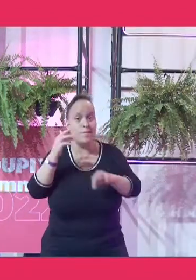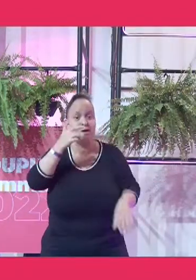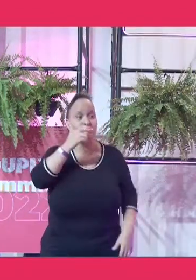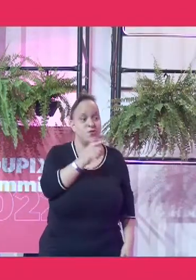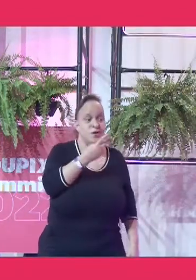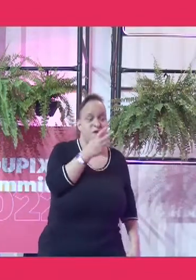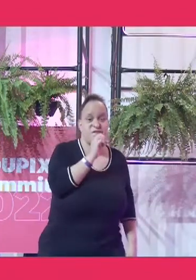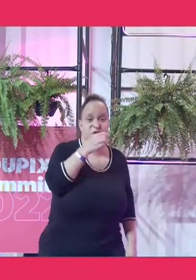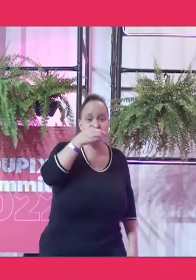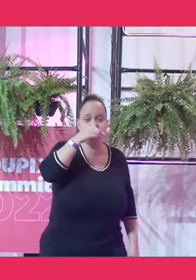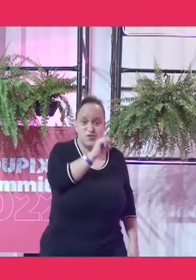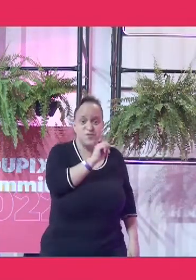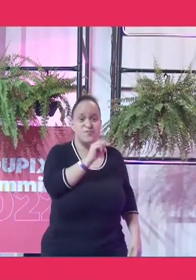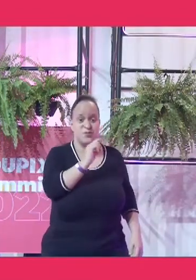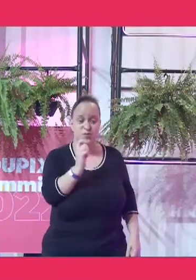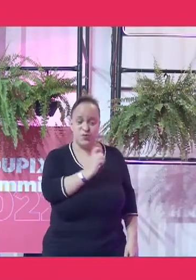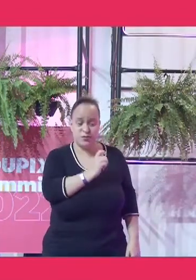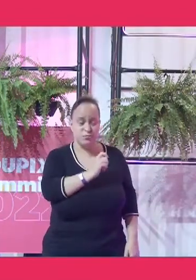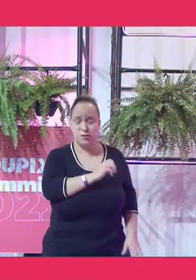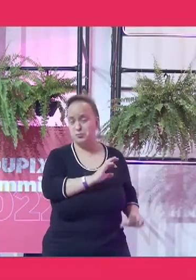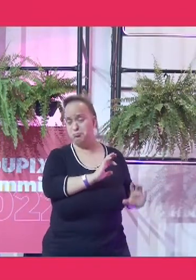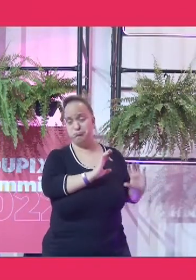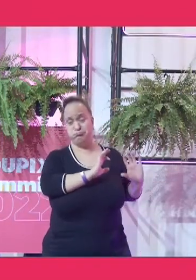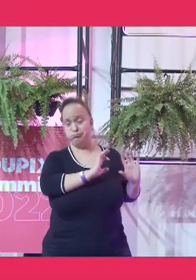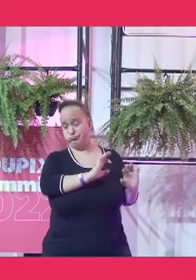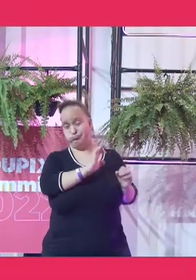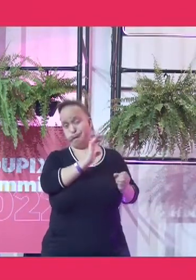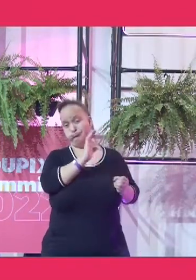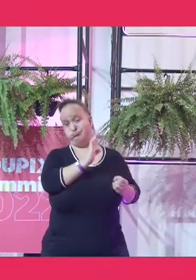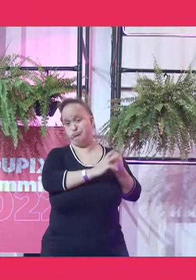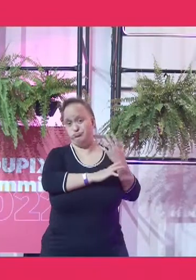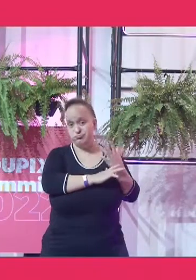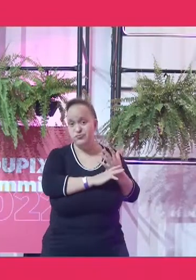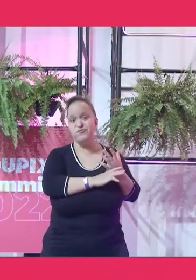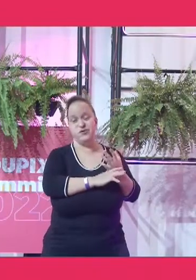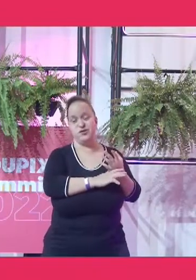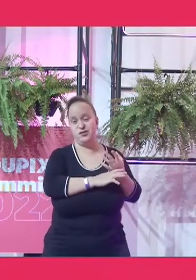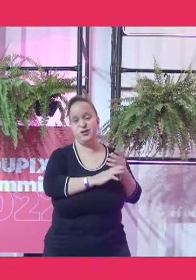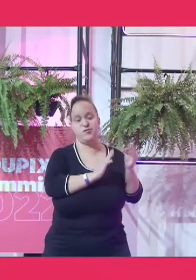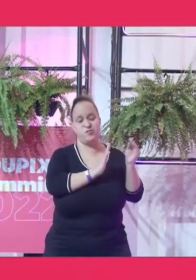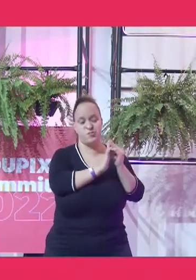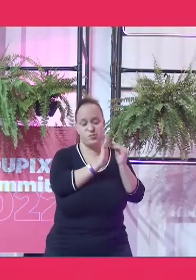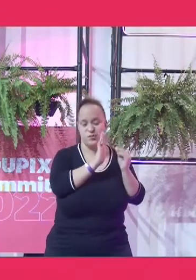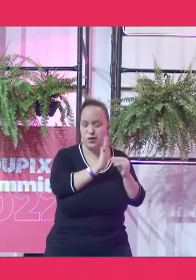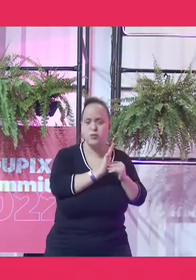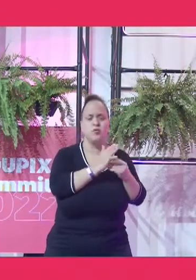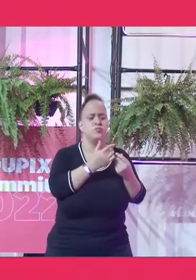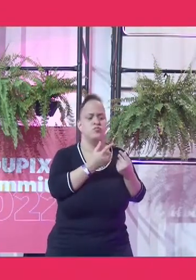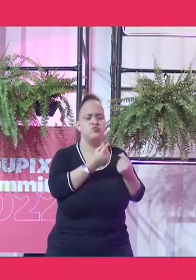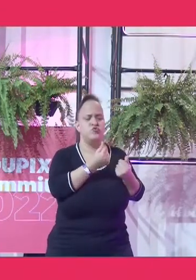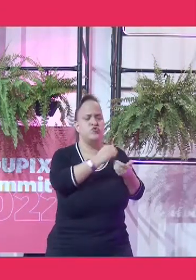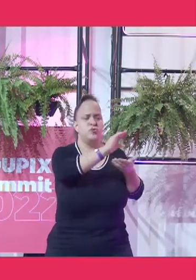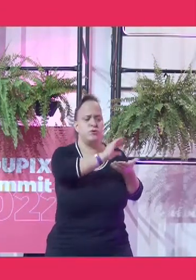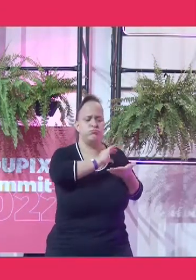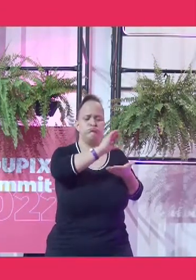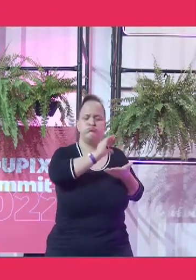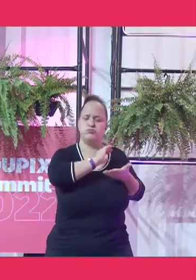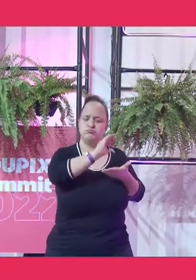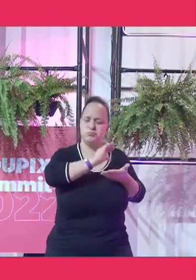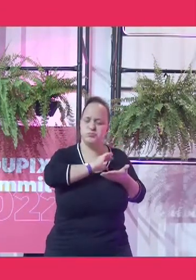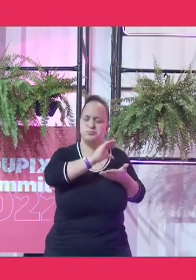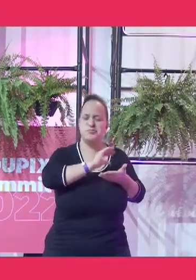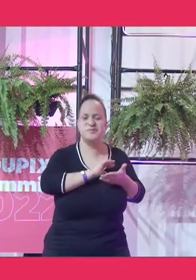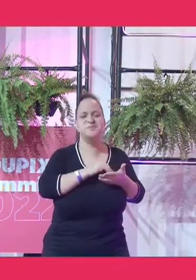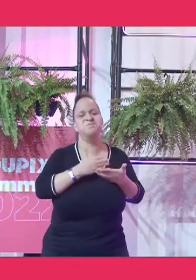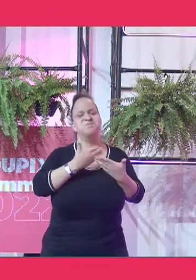TikTok, e aí é isso, né? Ela vai começar a produzir conteúdo para a internet, monetizar esse conteúdo. Então,